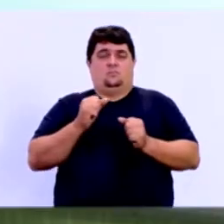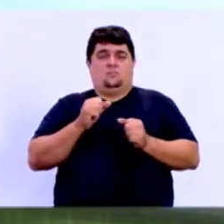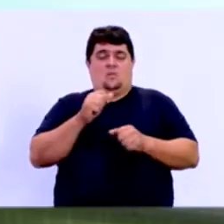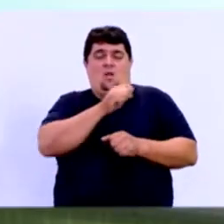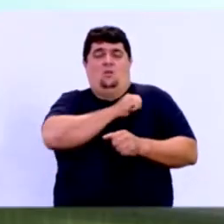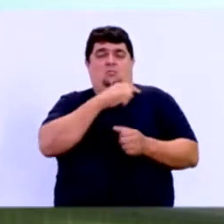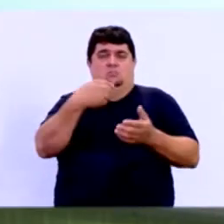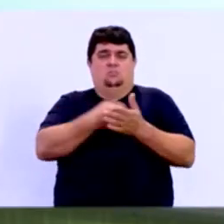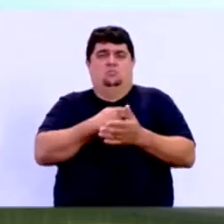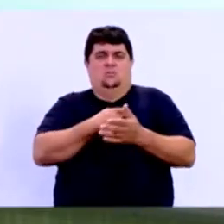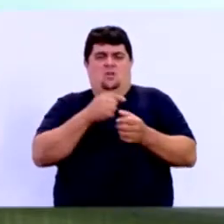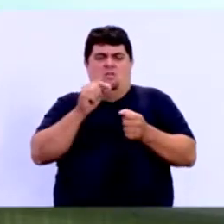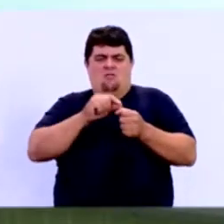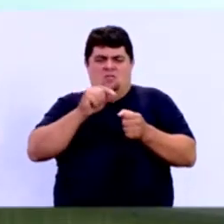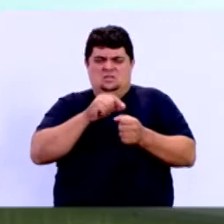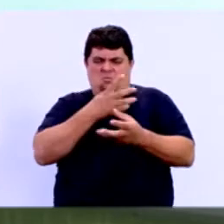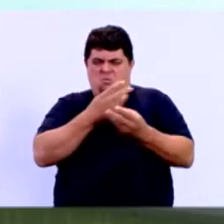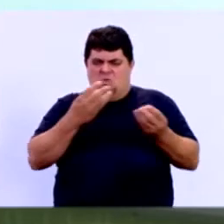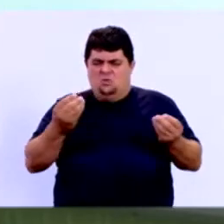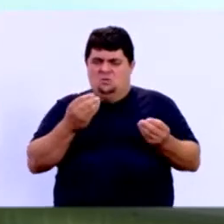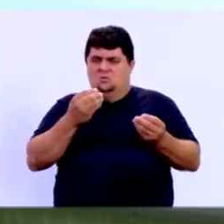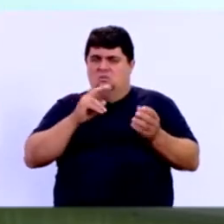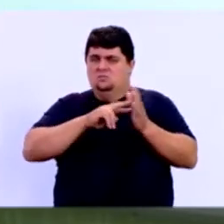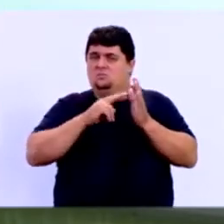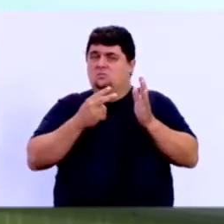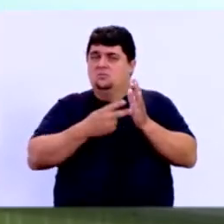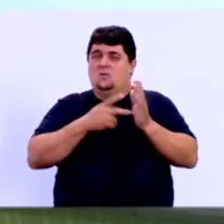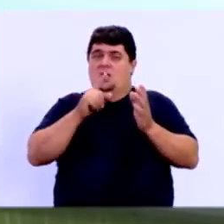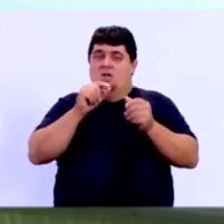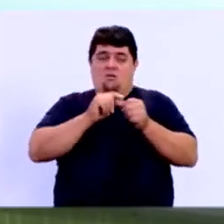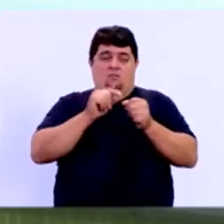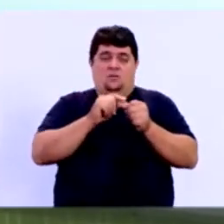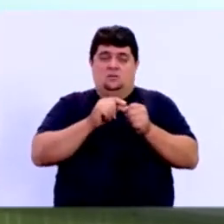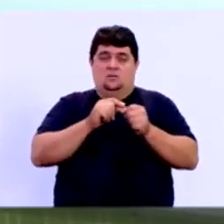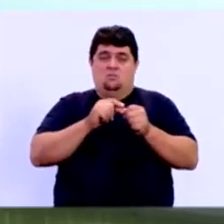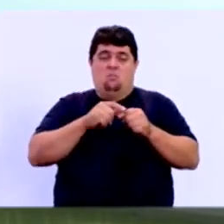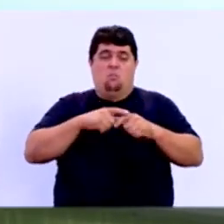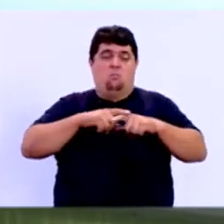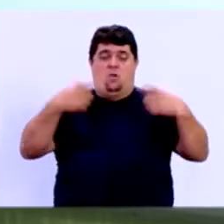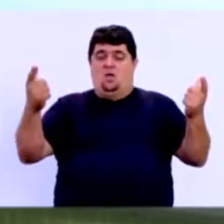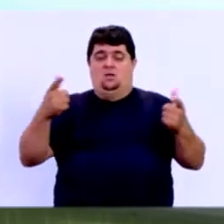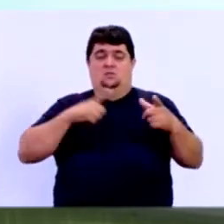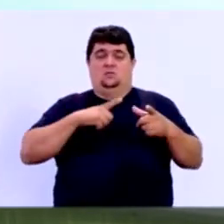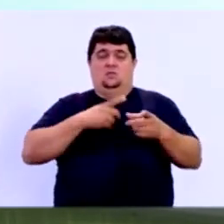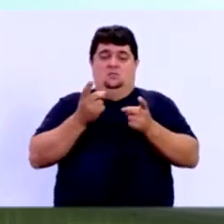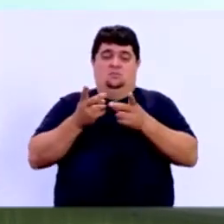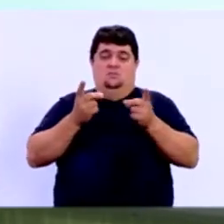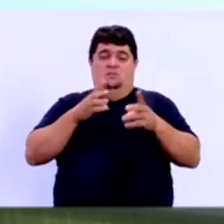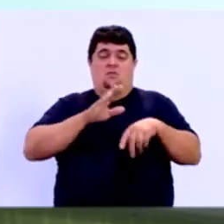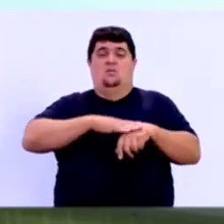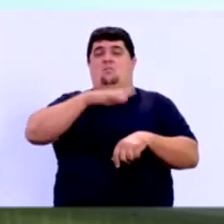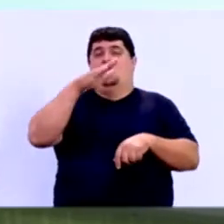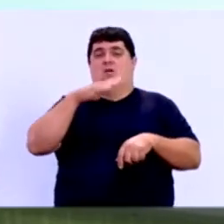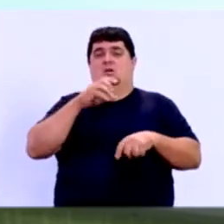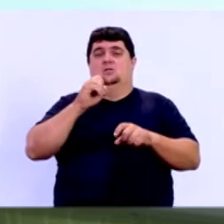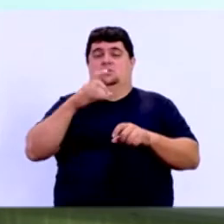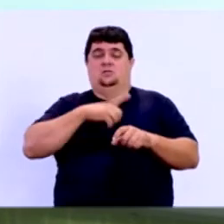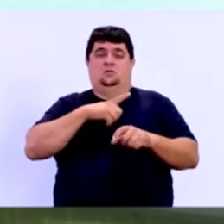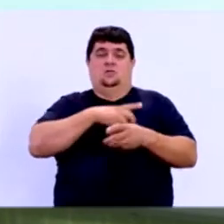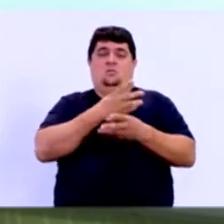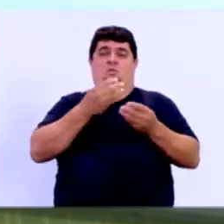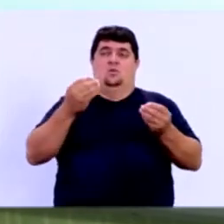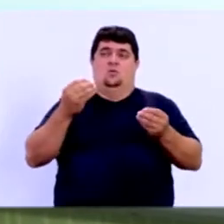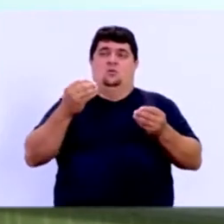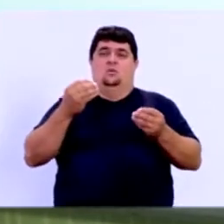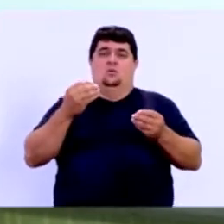perguntar. Fabricar em larga escala significa você ter mais produtos para vender. E quando você tem mais produto para vender, o teu